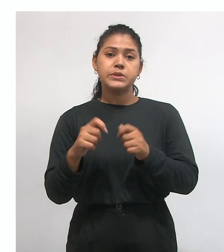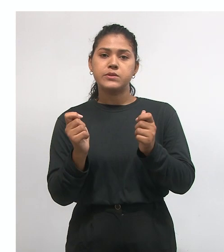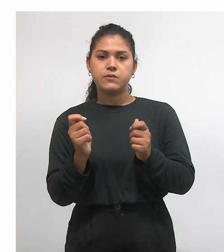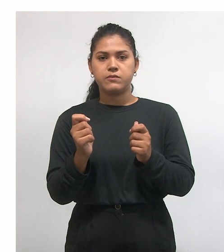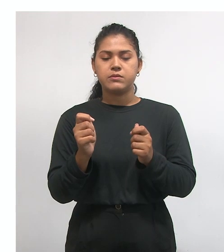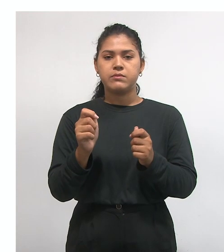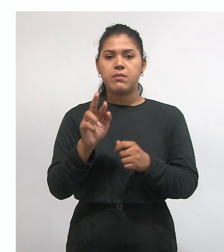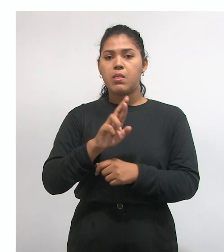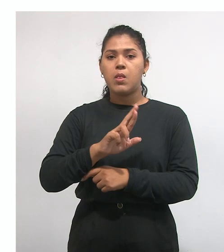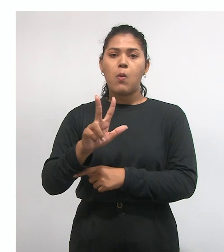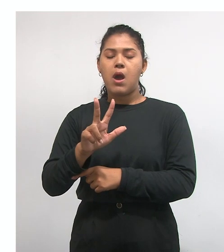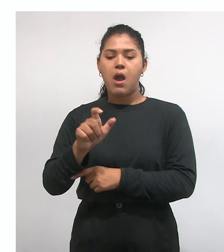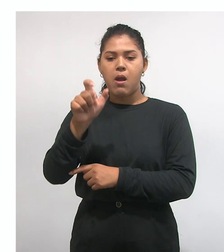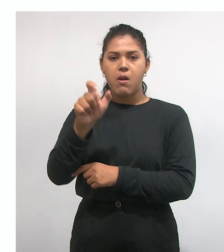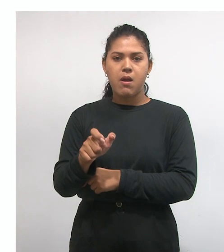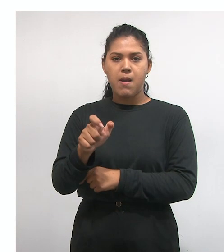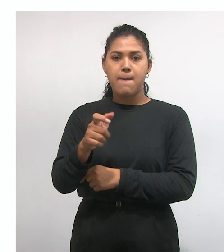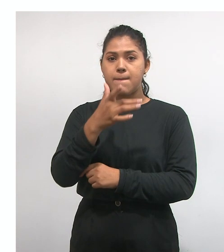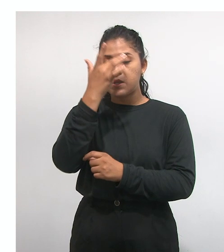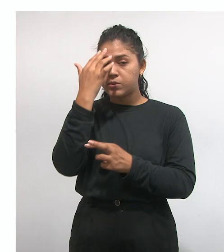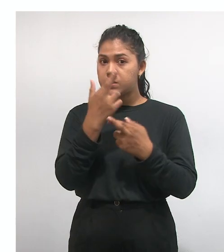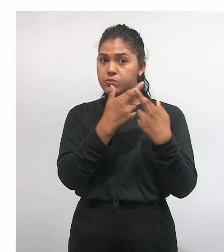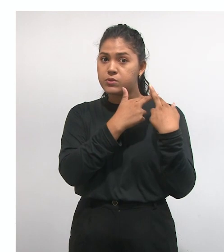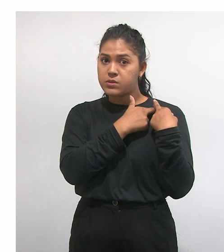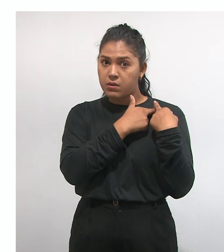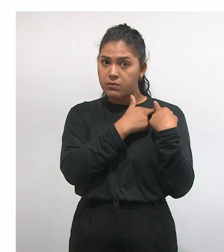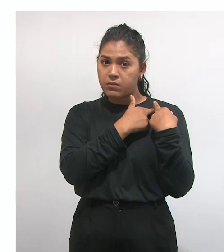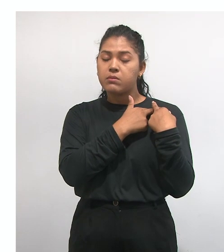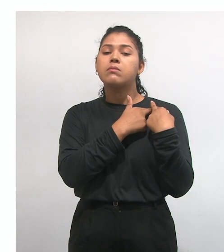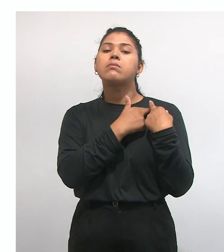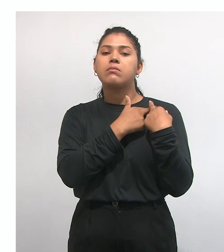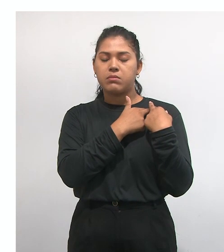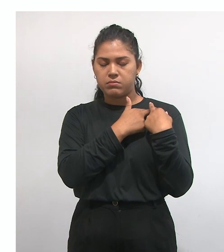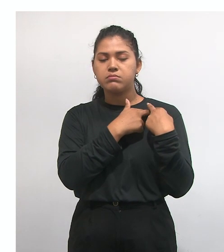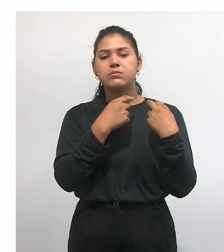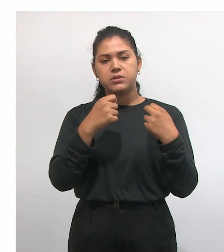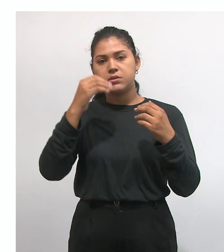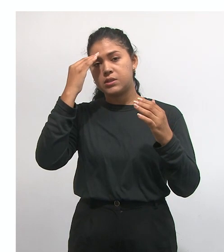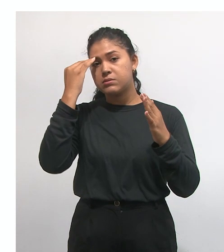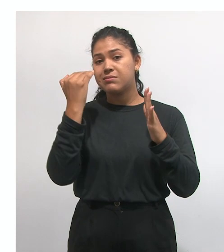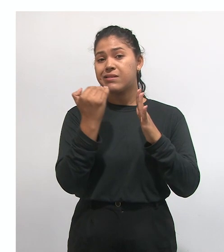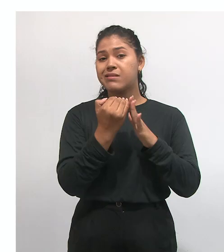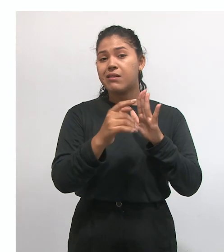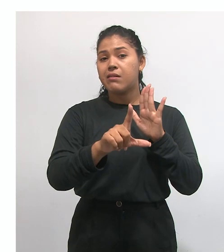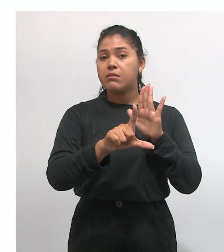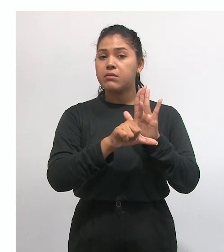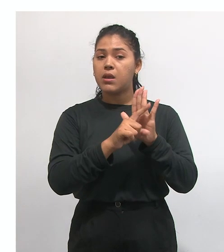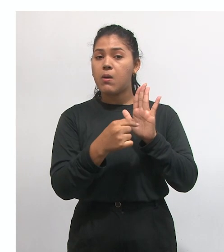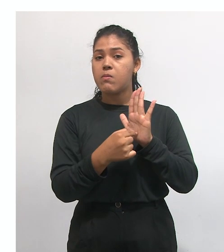sua obrigação decorra de disposição expressa em lei, tá?